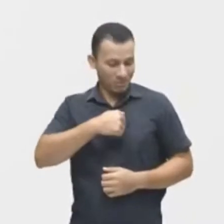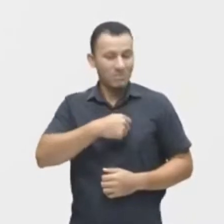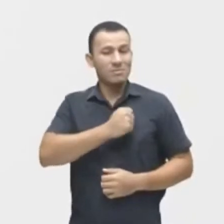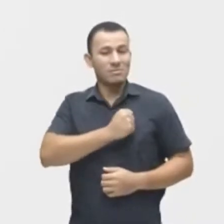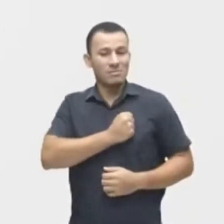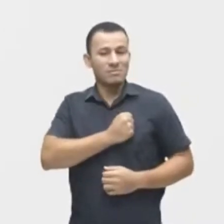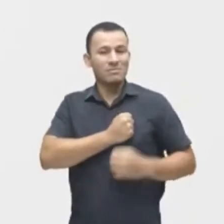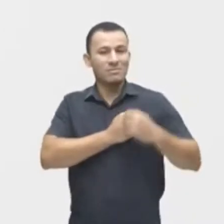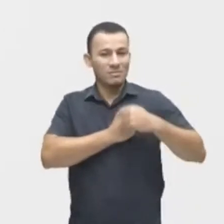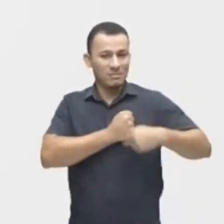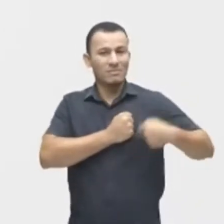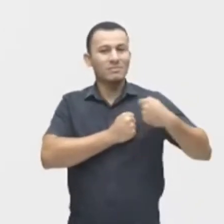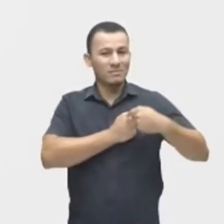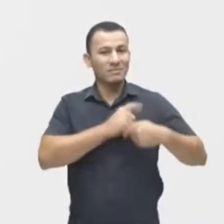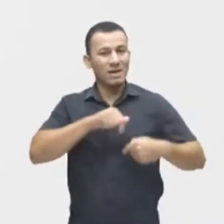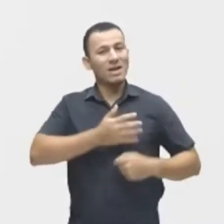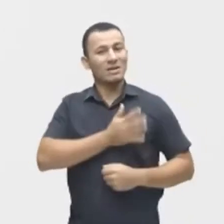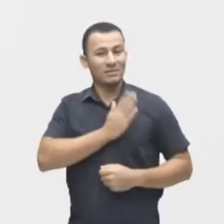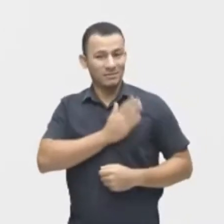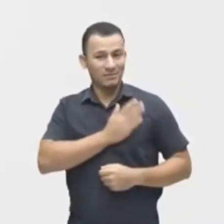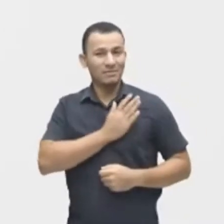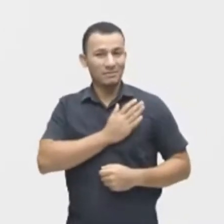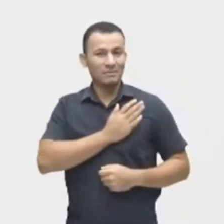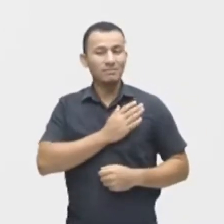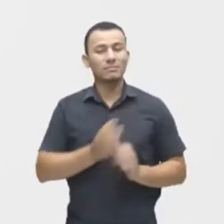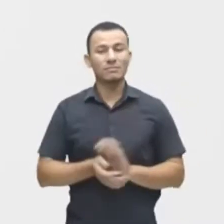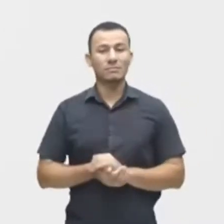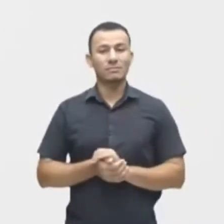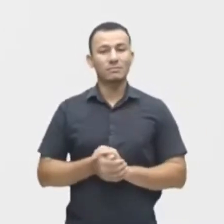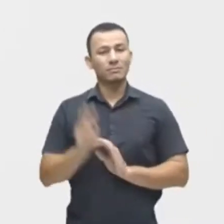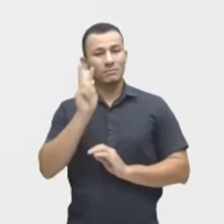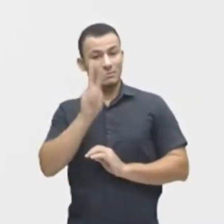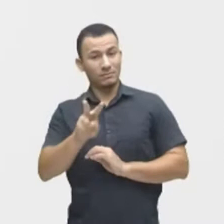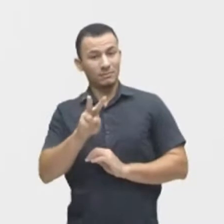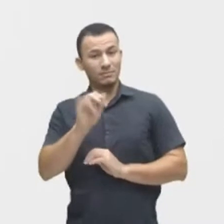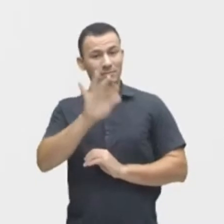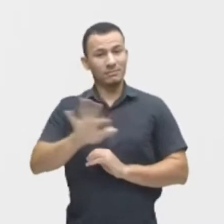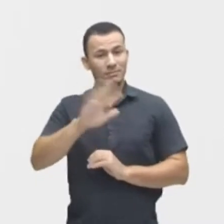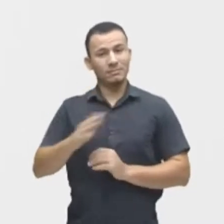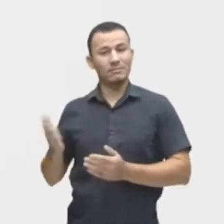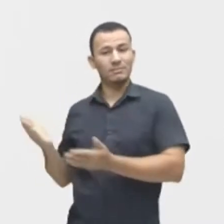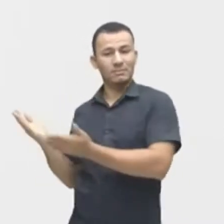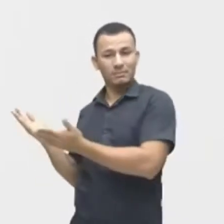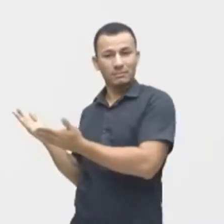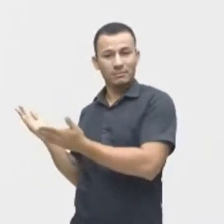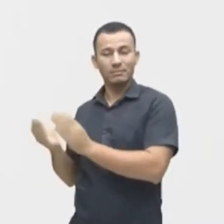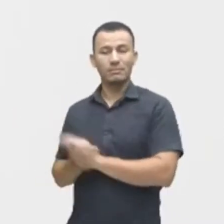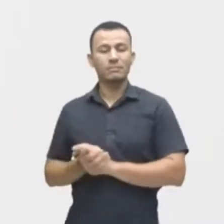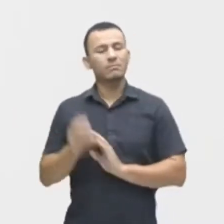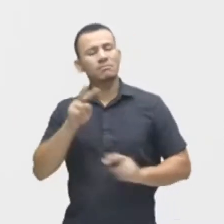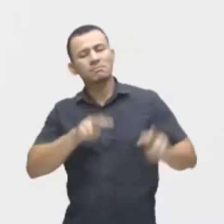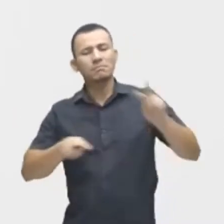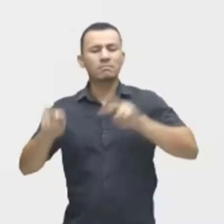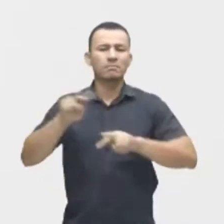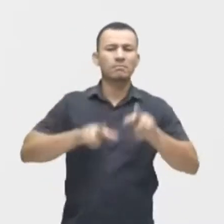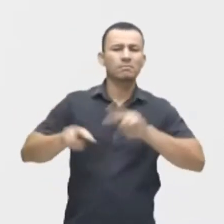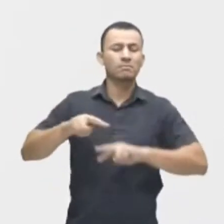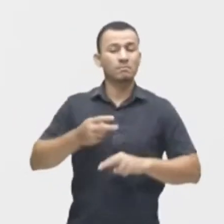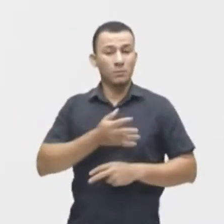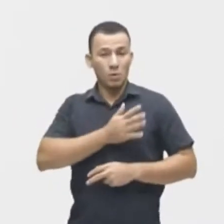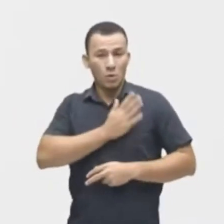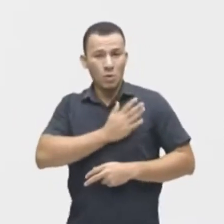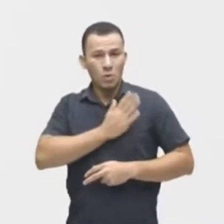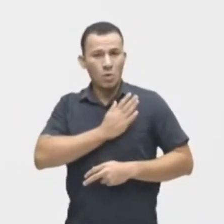vocês. E se vocês observam na imagem que nós estamos projetando aqui para vocês, vocês vão visualizar o coração